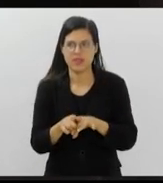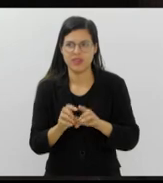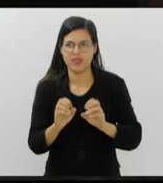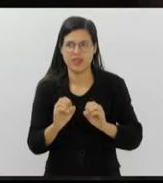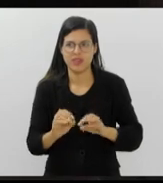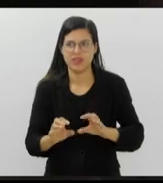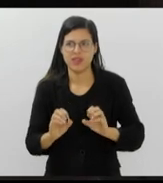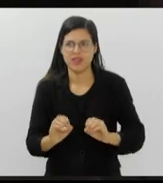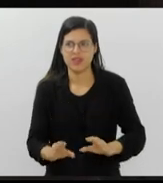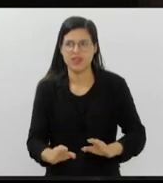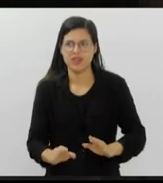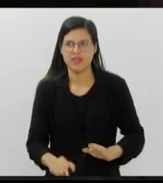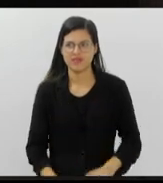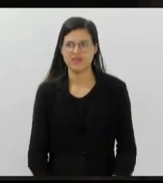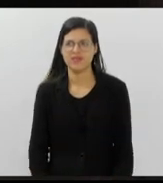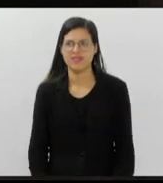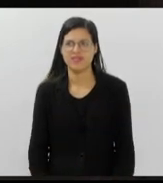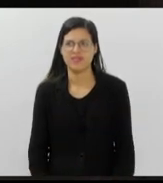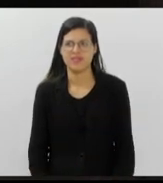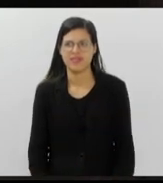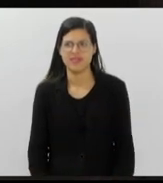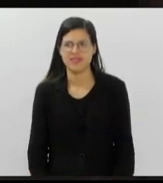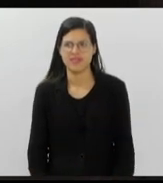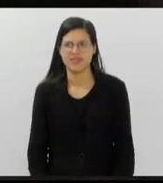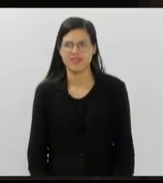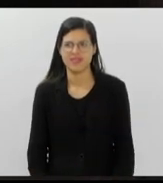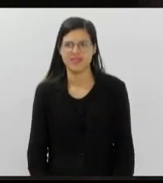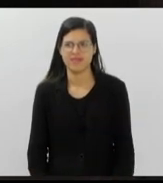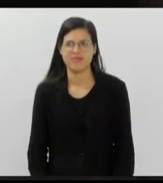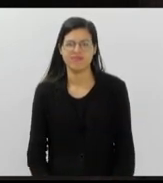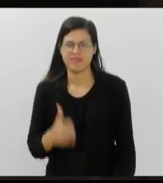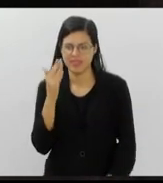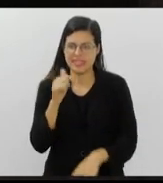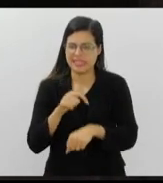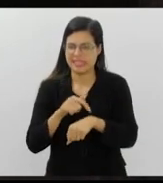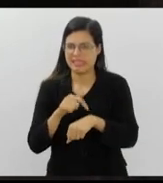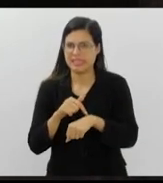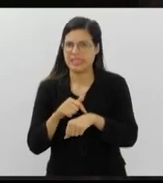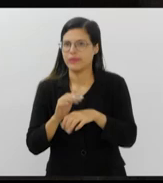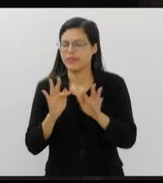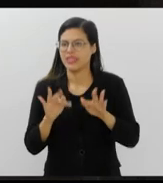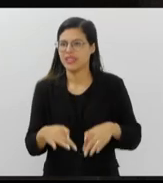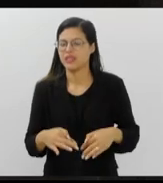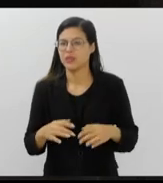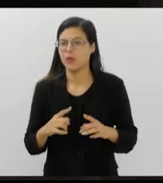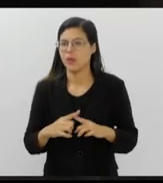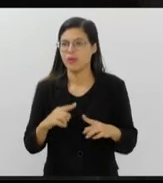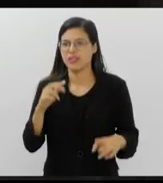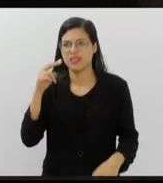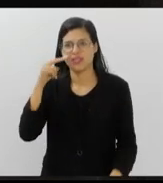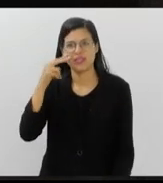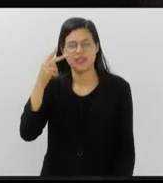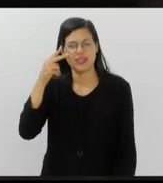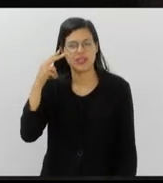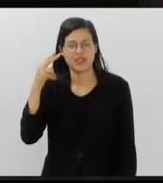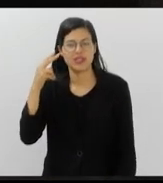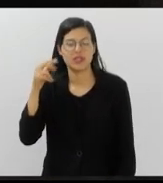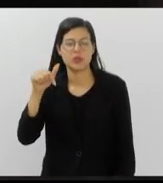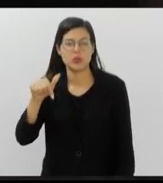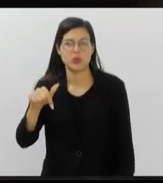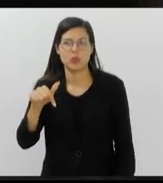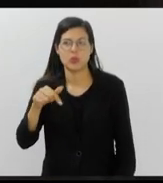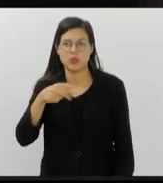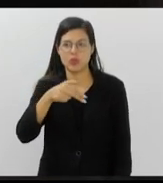já sei que o tempo está esgotado. Mas é isso, né? Tia Ju e Nélio são dois grandes educadores que,